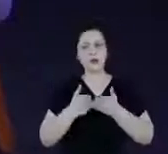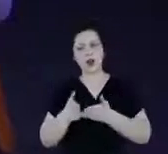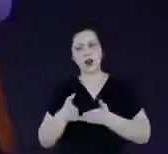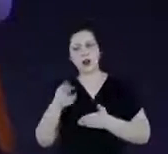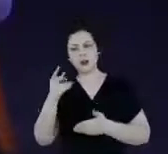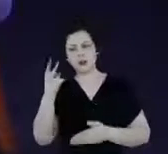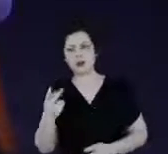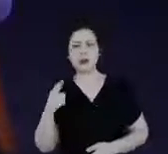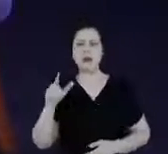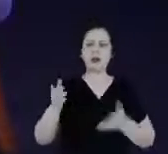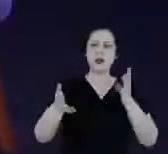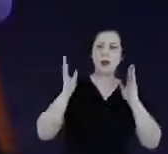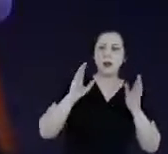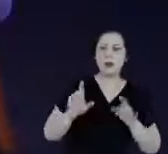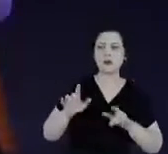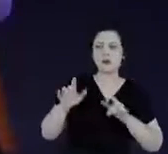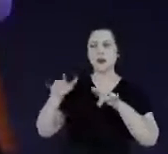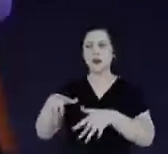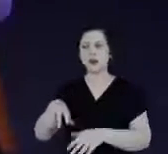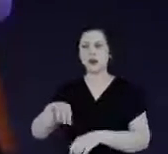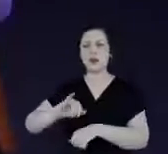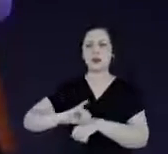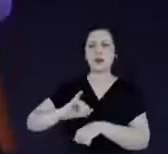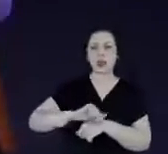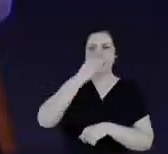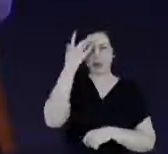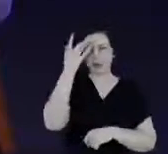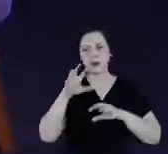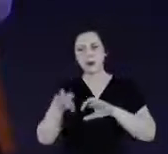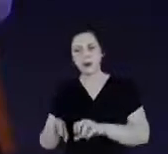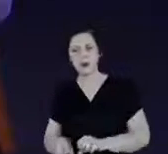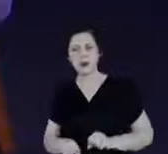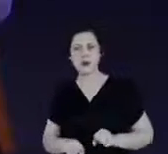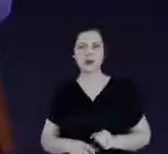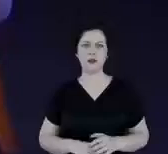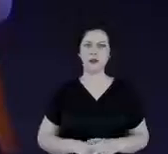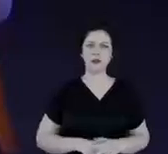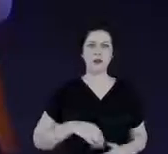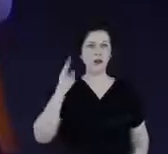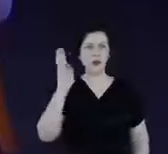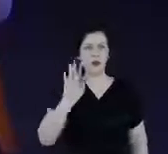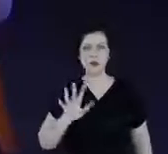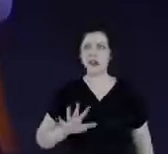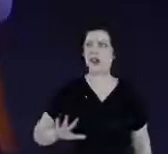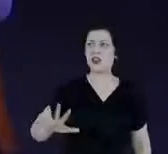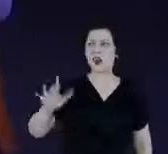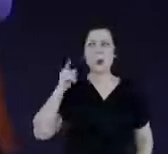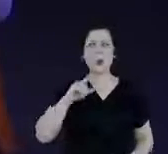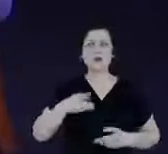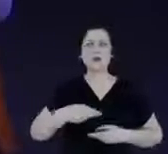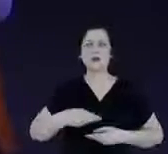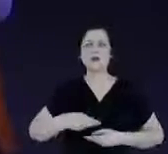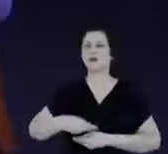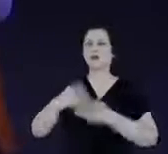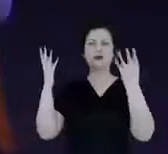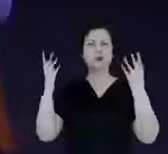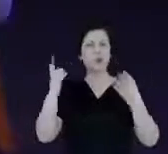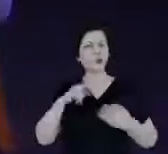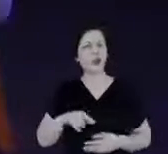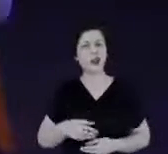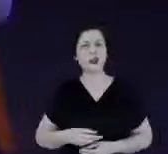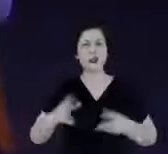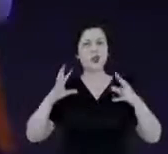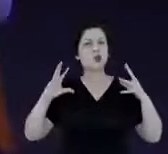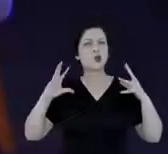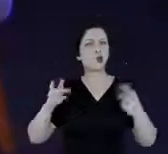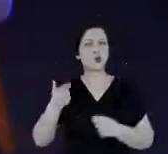caminhão aí você tinha que deixar na né no centro da cidade para alguém ir lá buscar o Brasil muito grande e a gente consegue entregar para todo mundo como o Ronaldo falou né